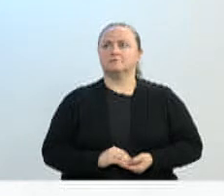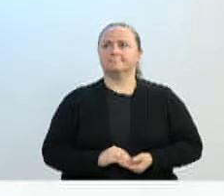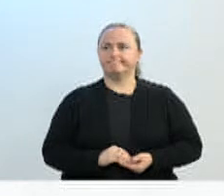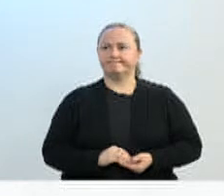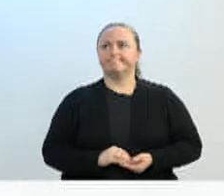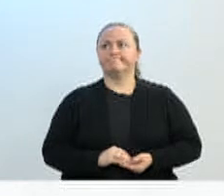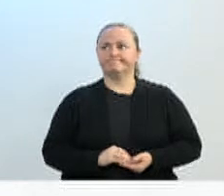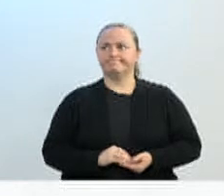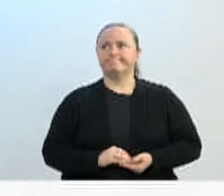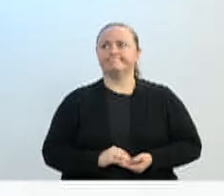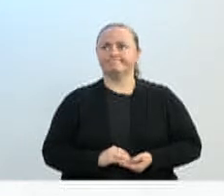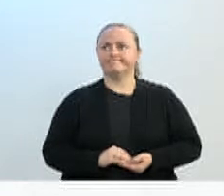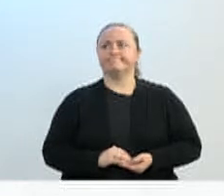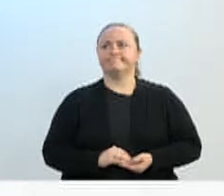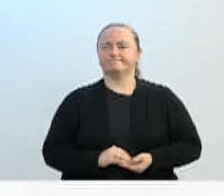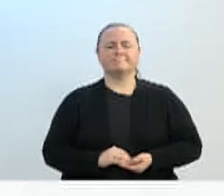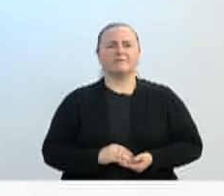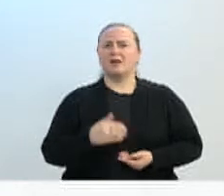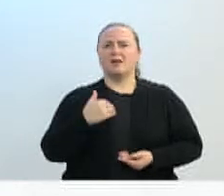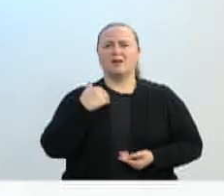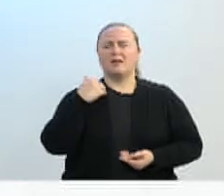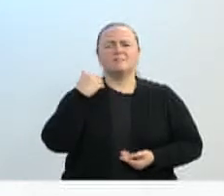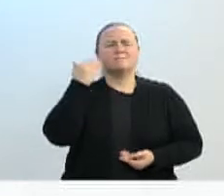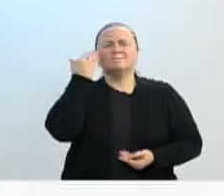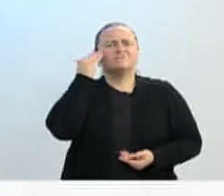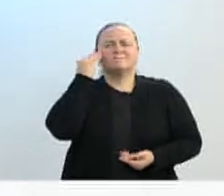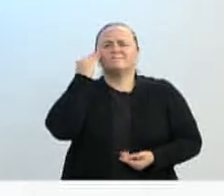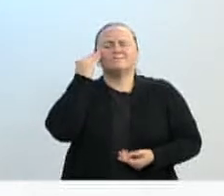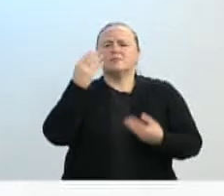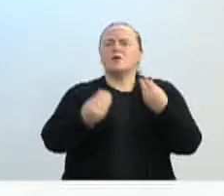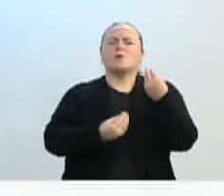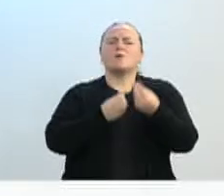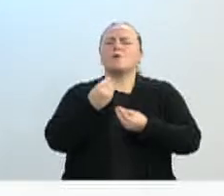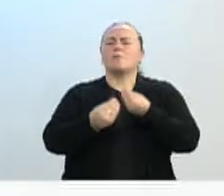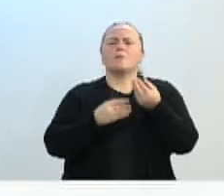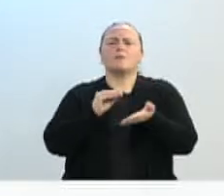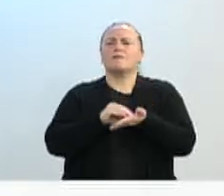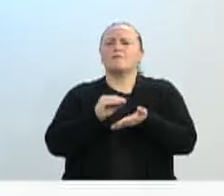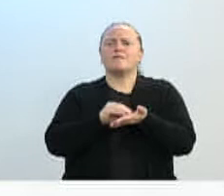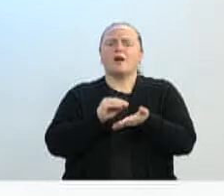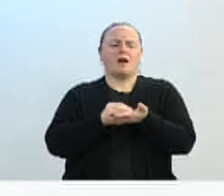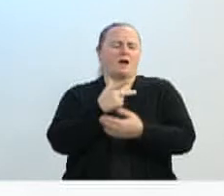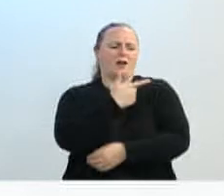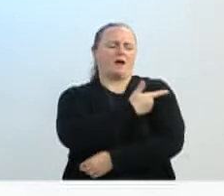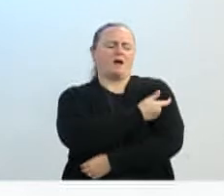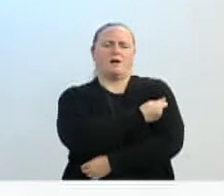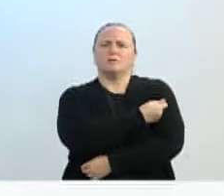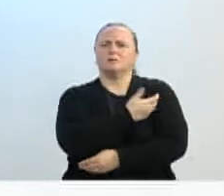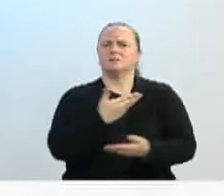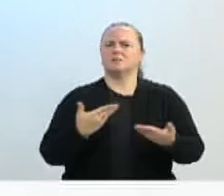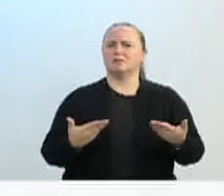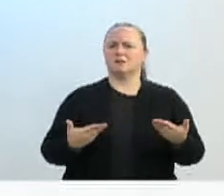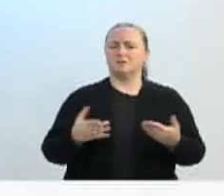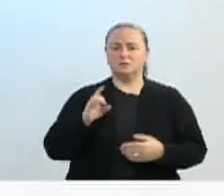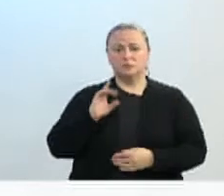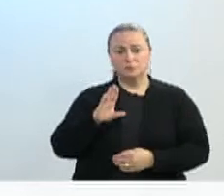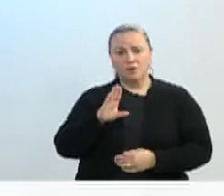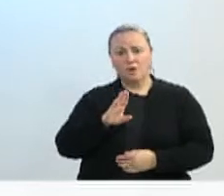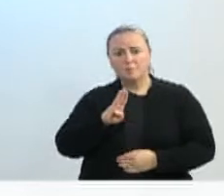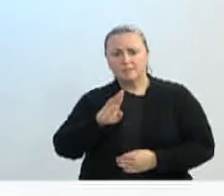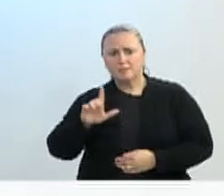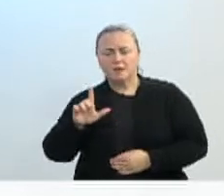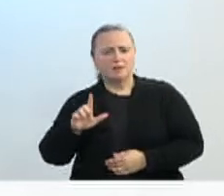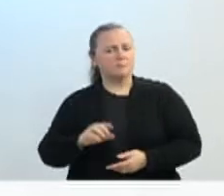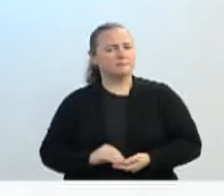Realmente, foge-me a compreensão como falta recursos para imunizar a população, não só aqui como em outras cidades, enquanto